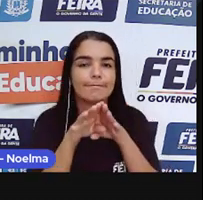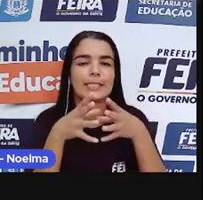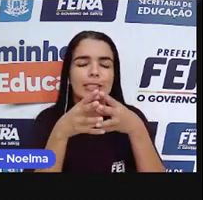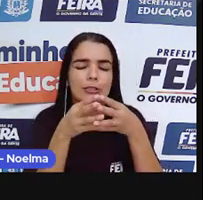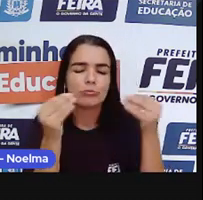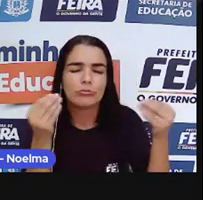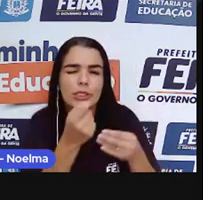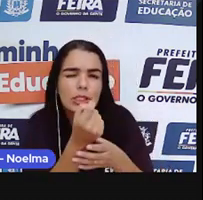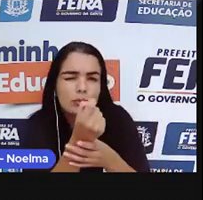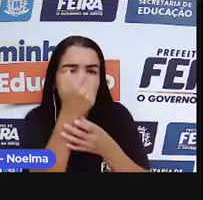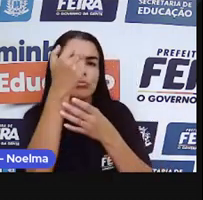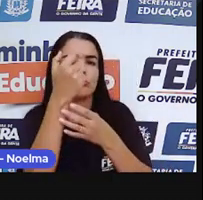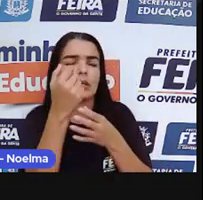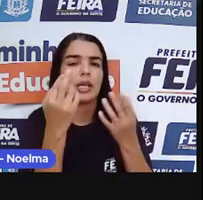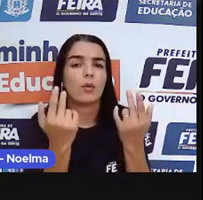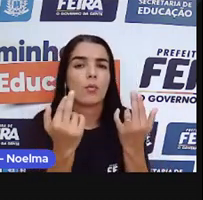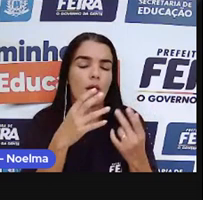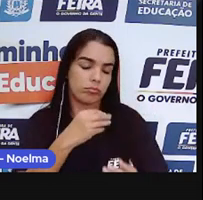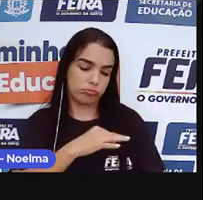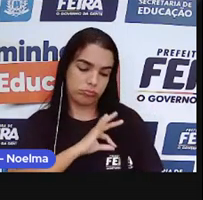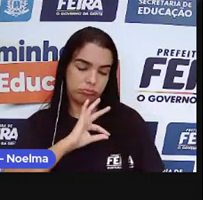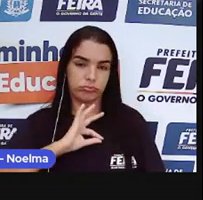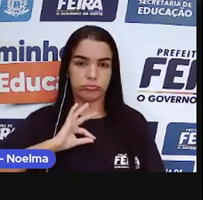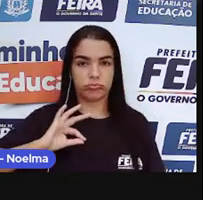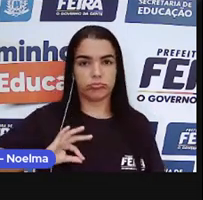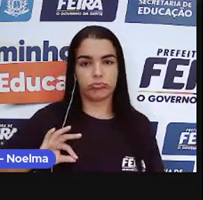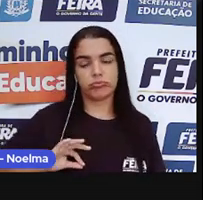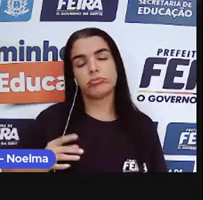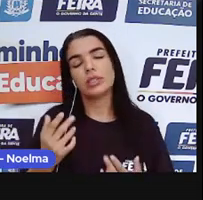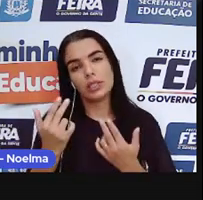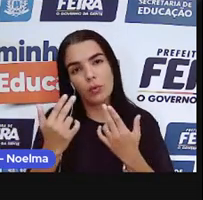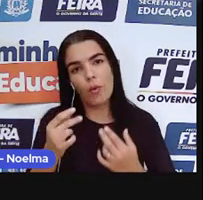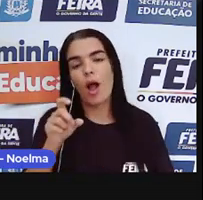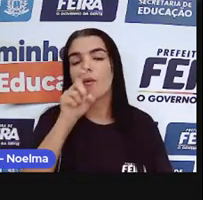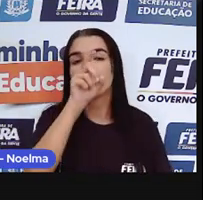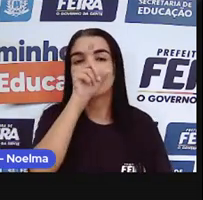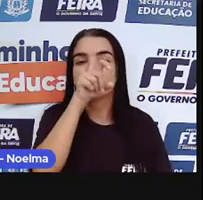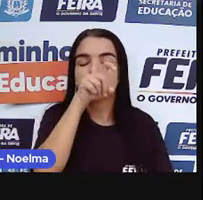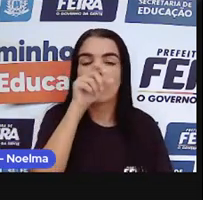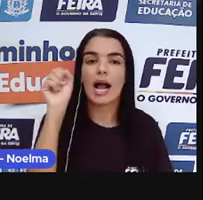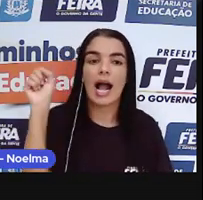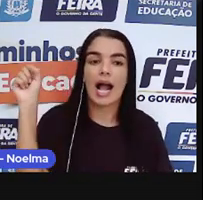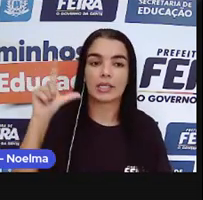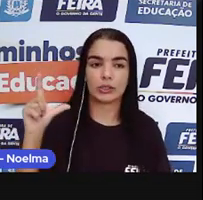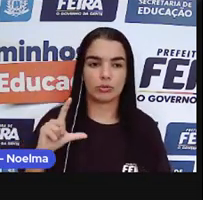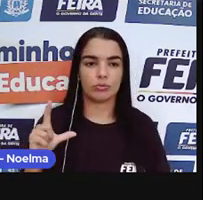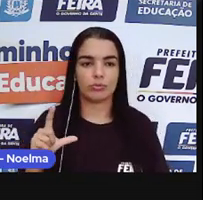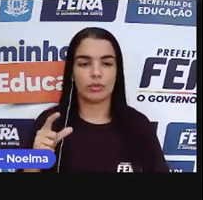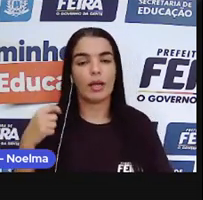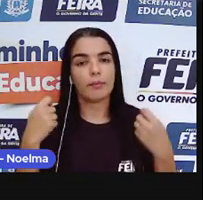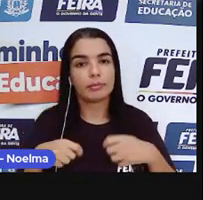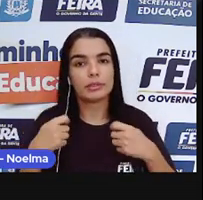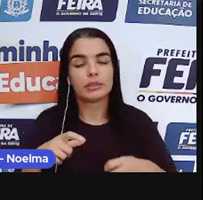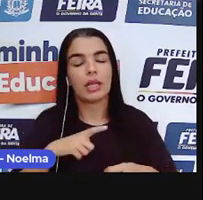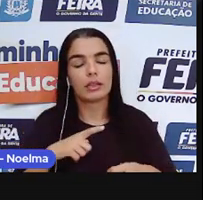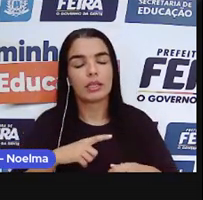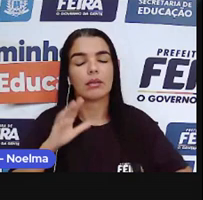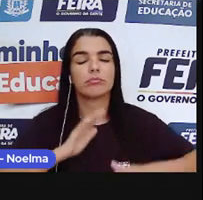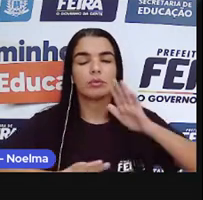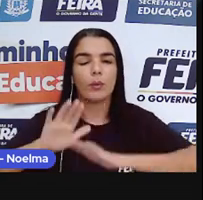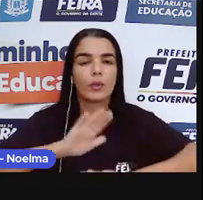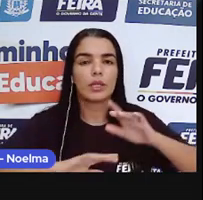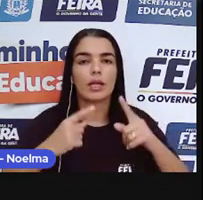como a onça pintada e a arara azul também são animais que há na floresta amazônica, mas se encontram